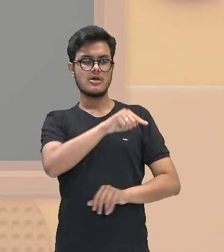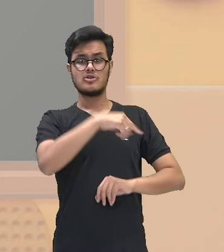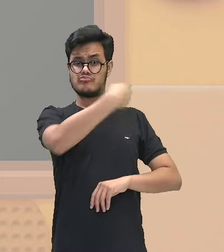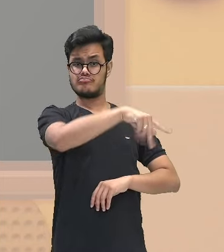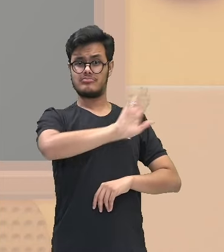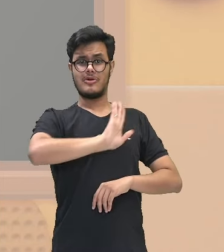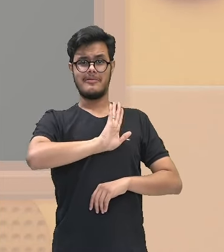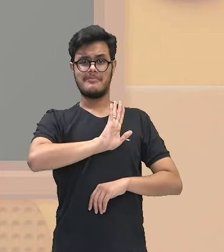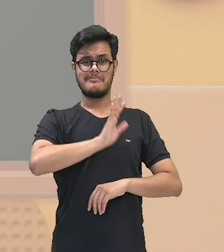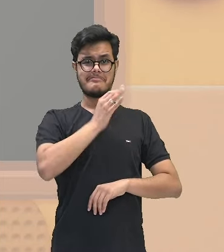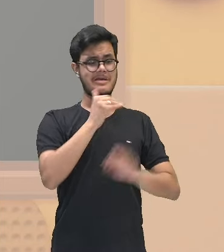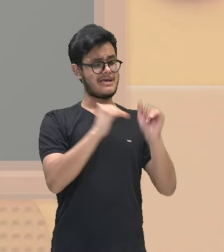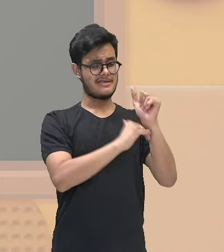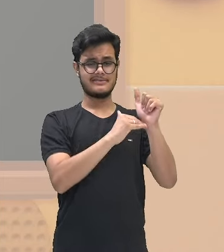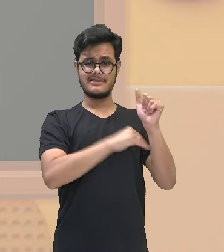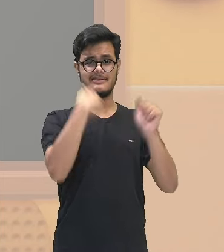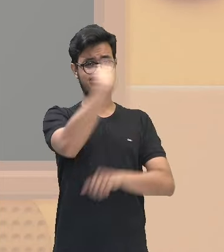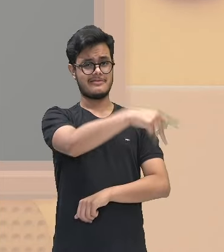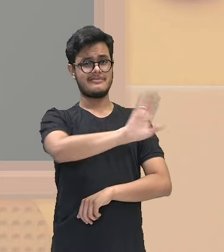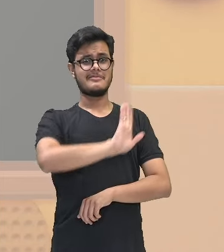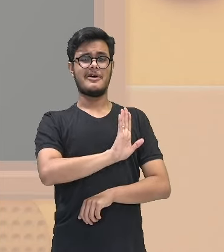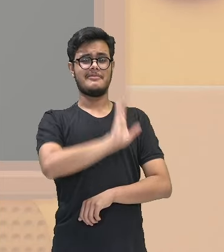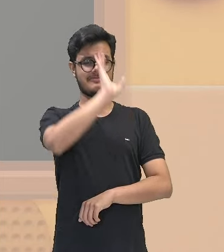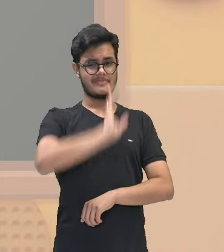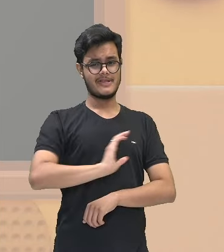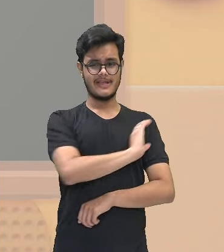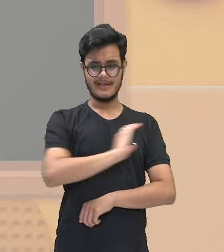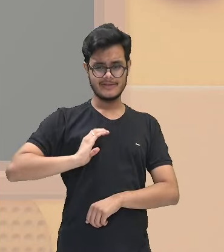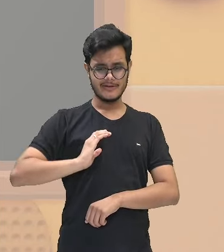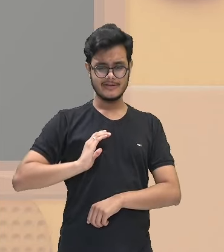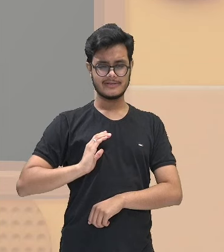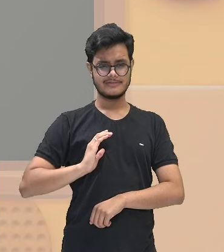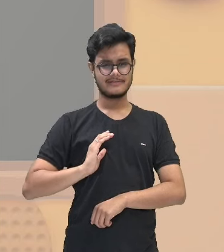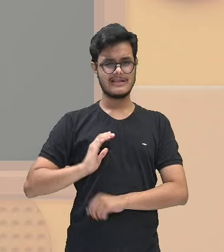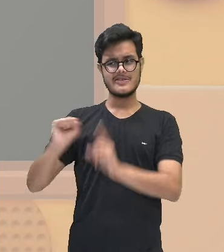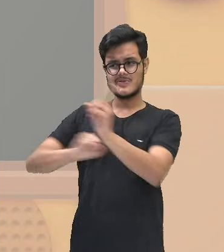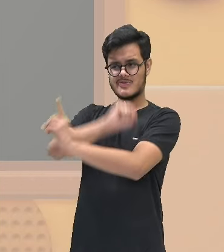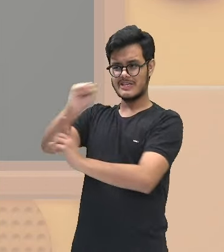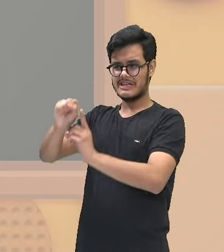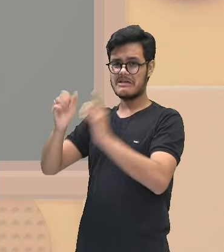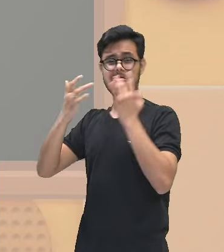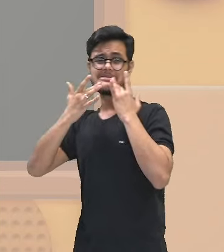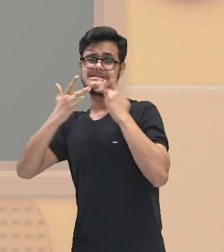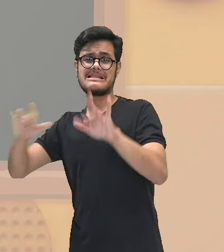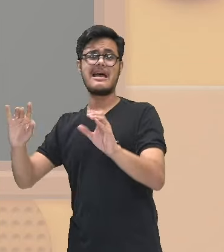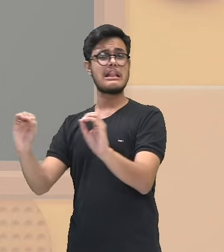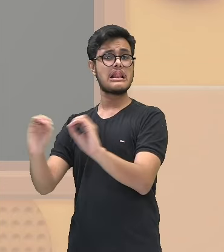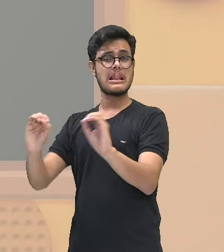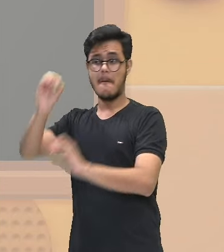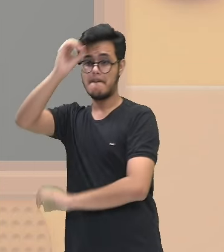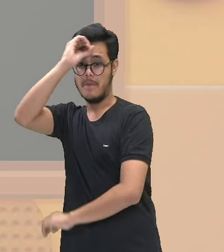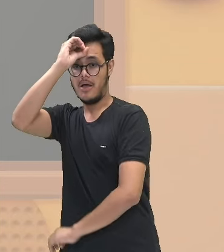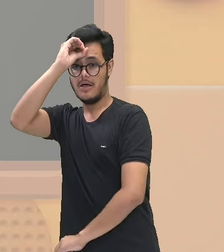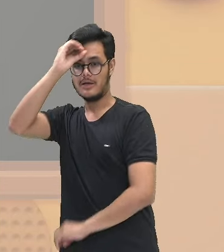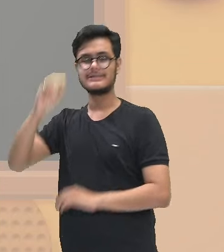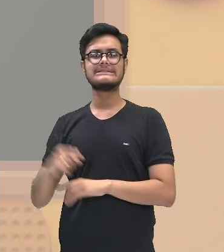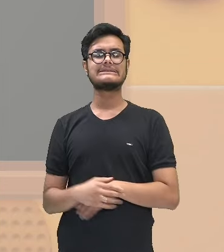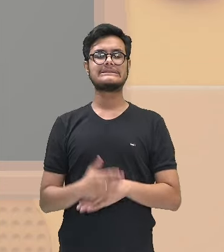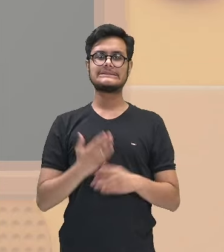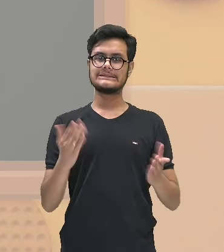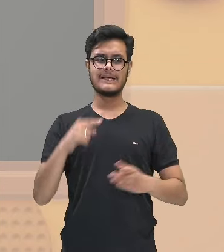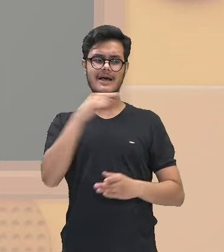estava ali contrapondo o que estava sendo colocado pela Igreja Católica. Logo, esses conhecimentos